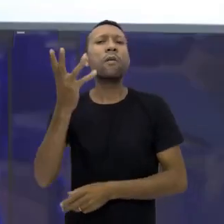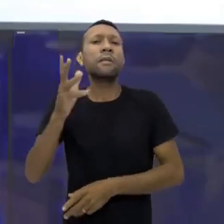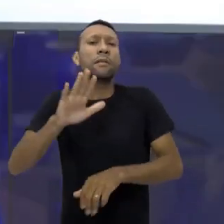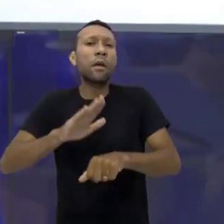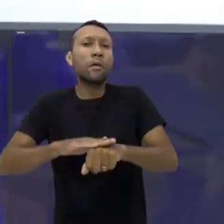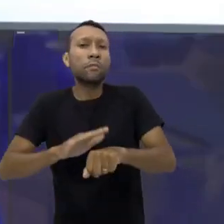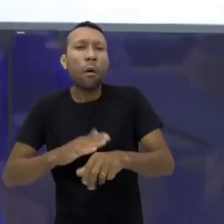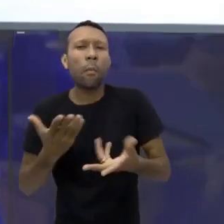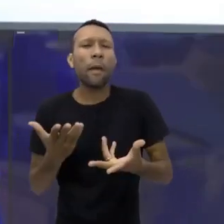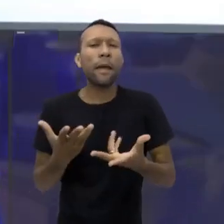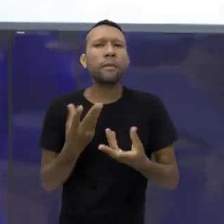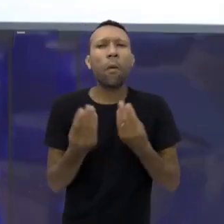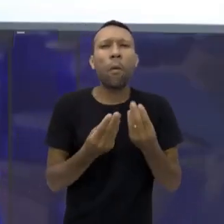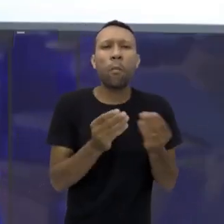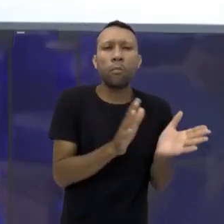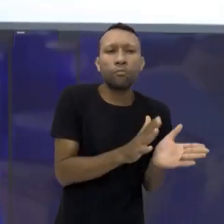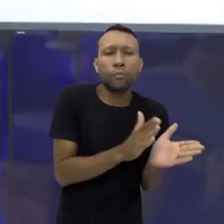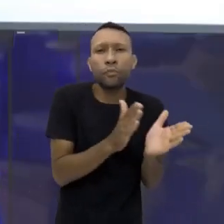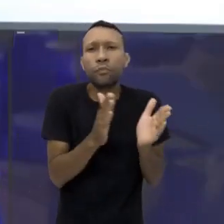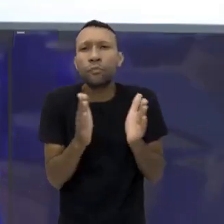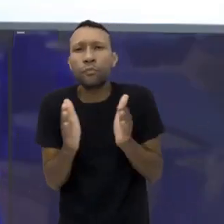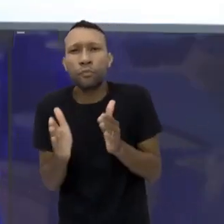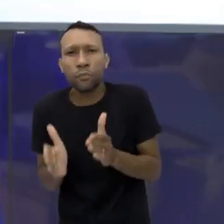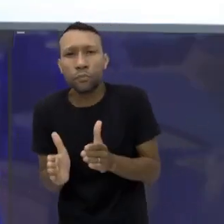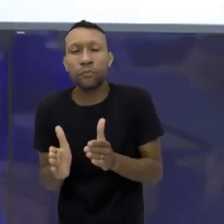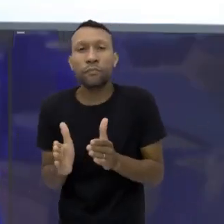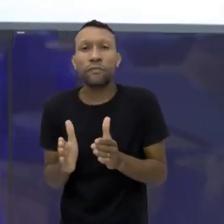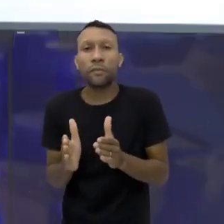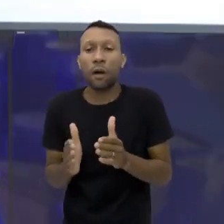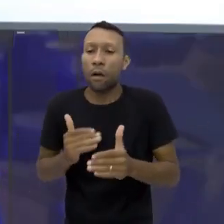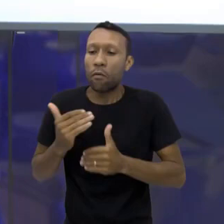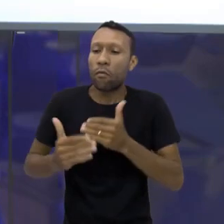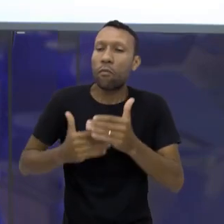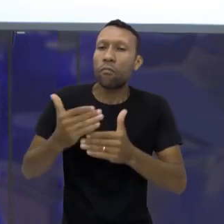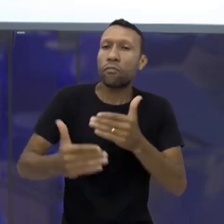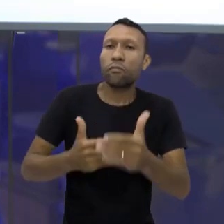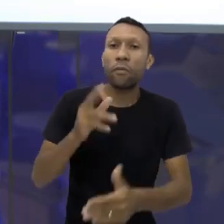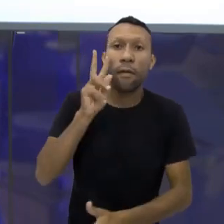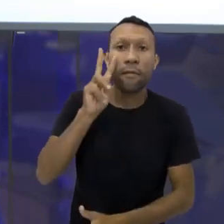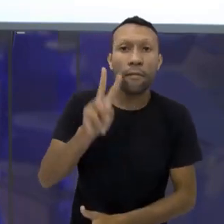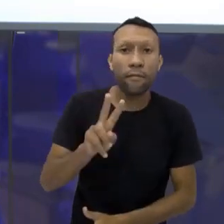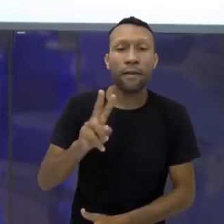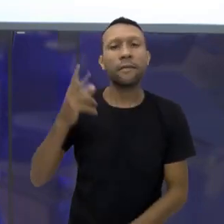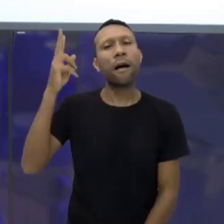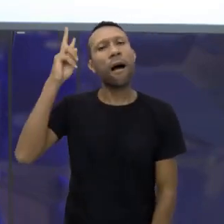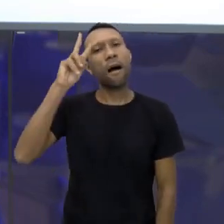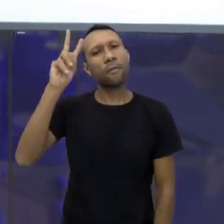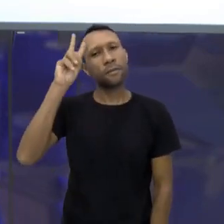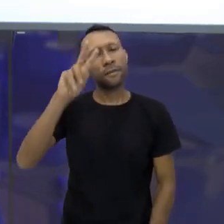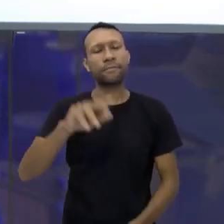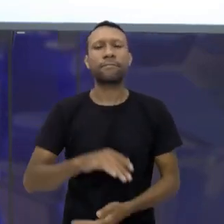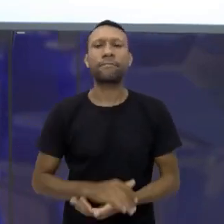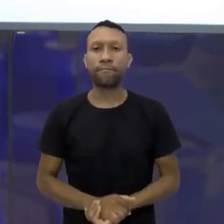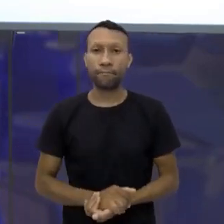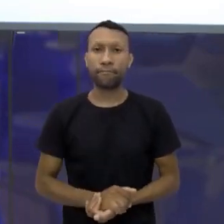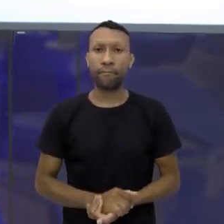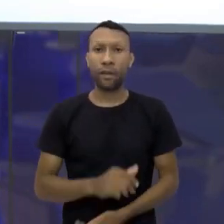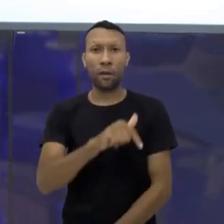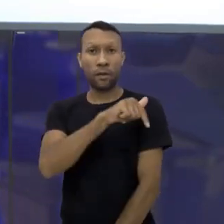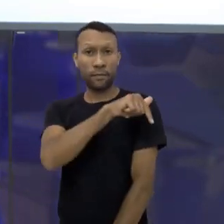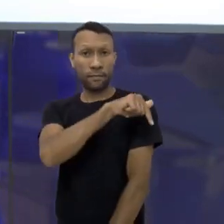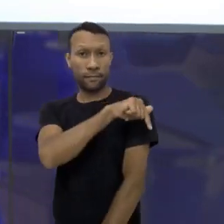momento para a humanidade, como é que a humanidade cresceu em relação à música. Já para o sétimo